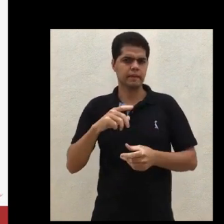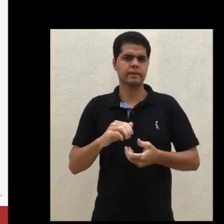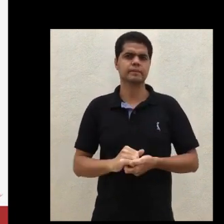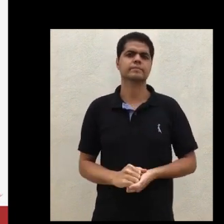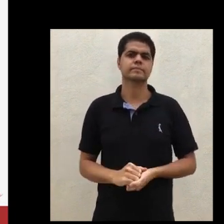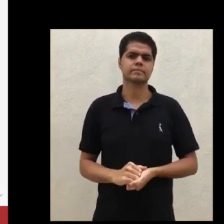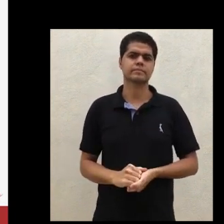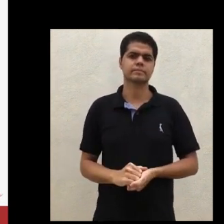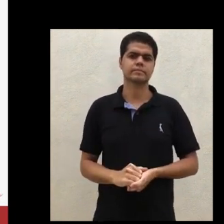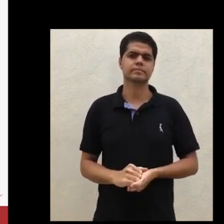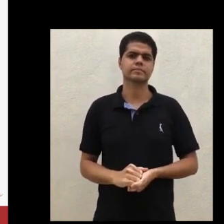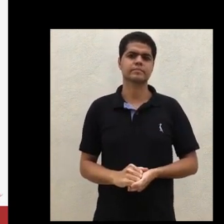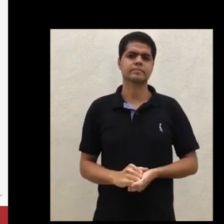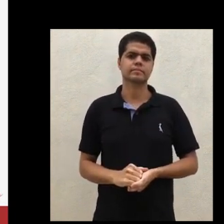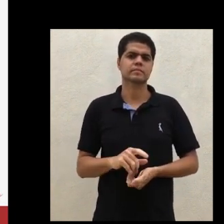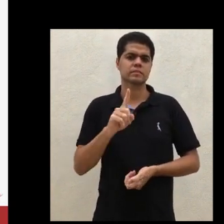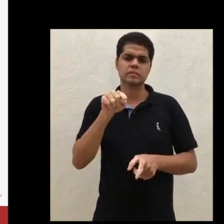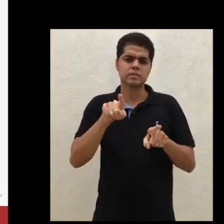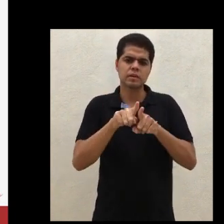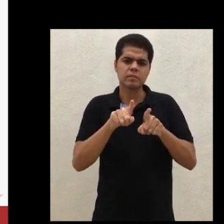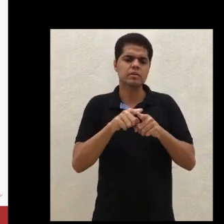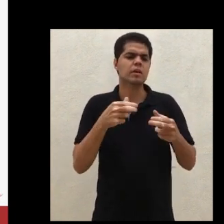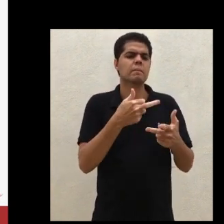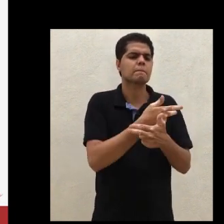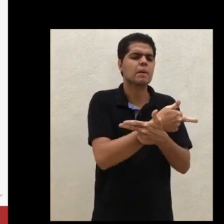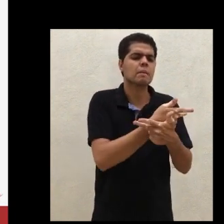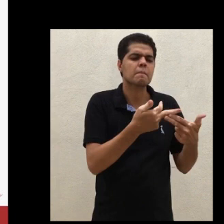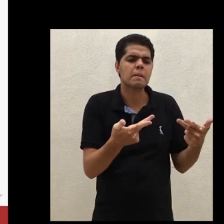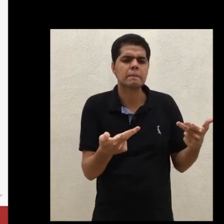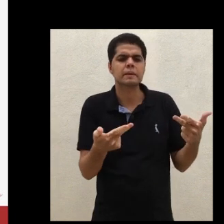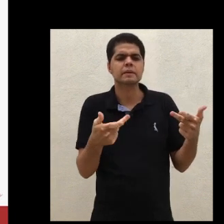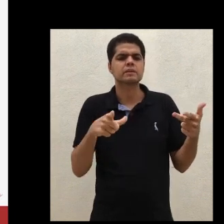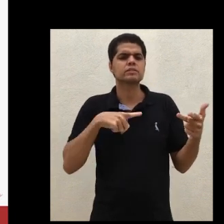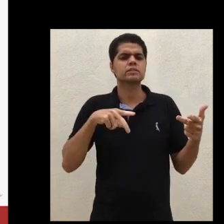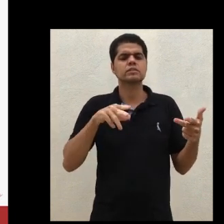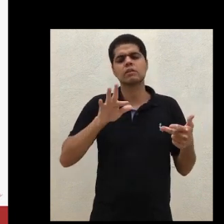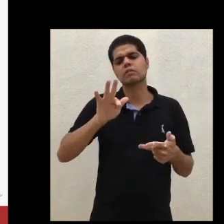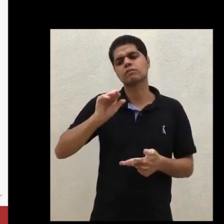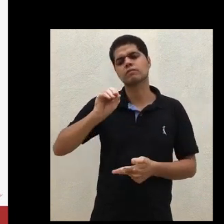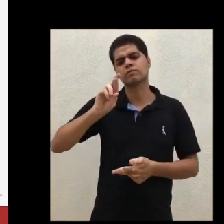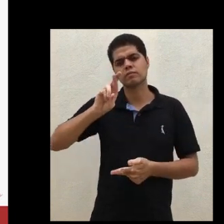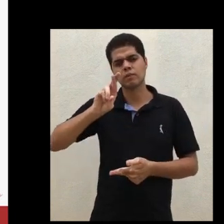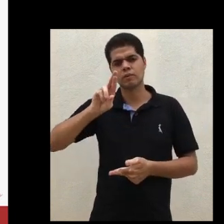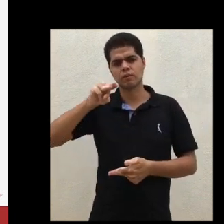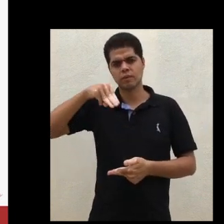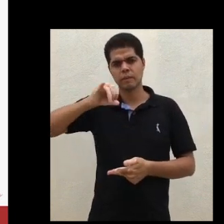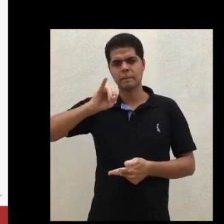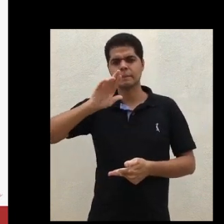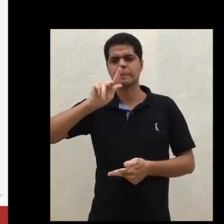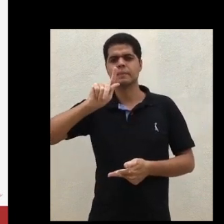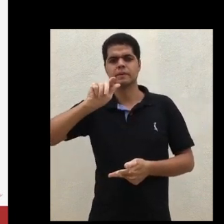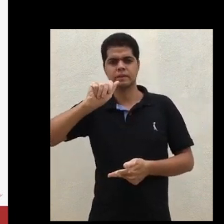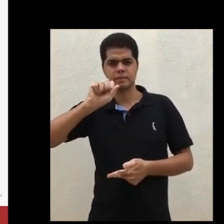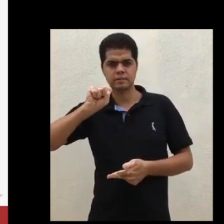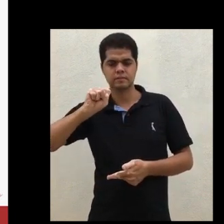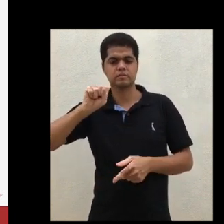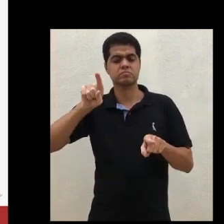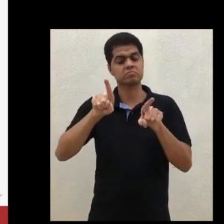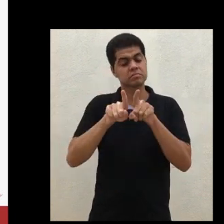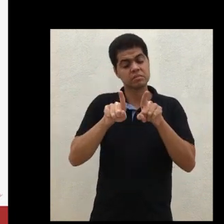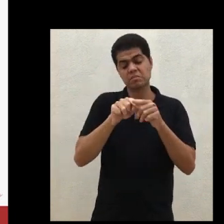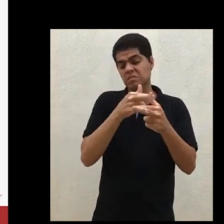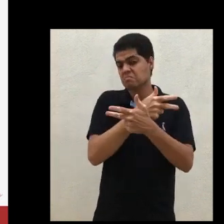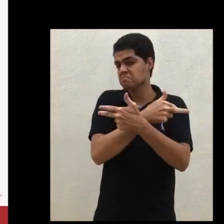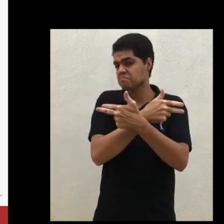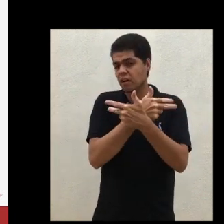uma heurística tipo colônia de formigas, né? Enfim, são várias